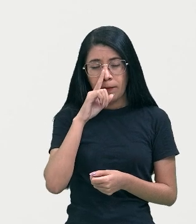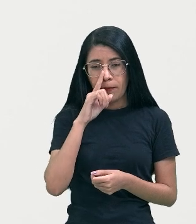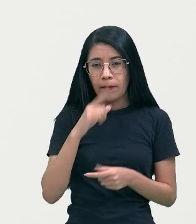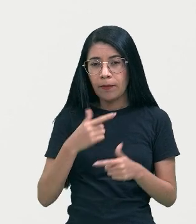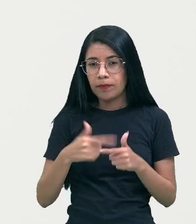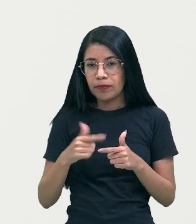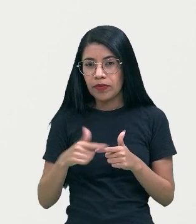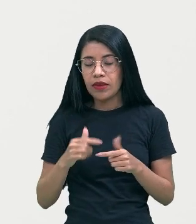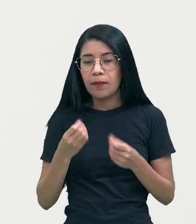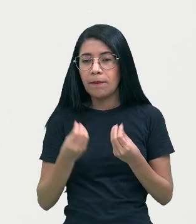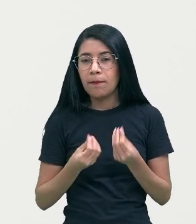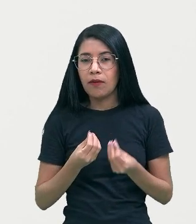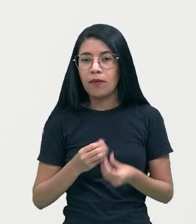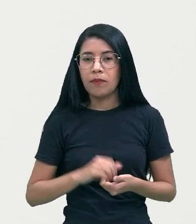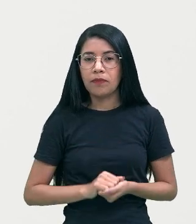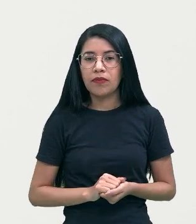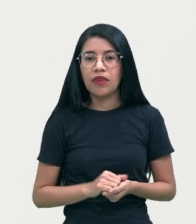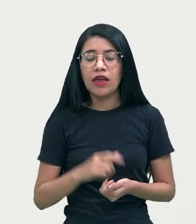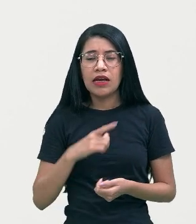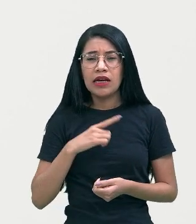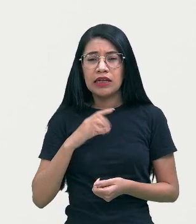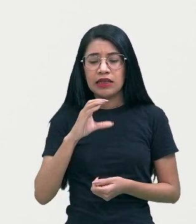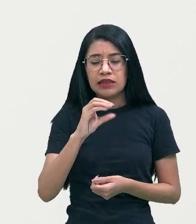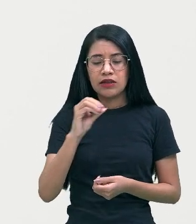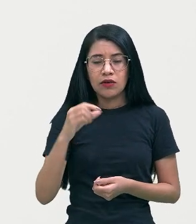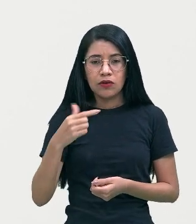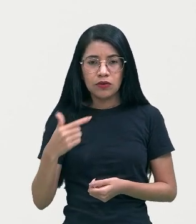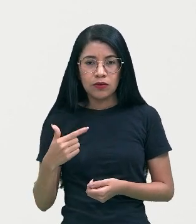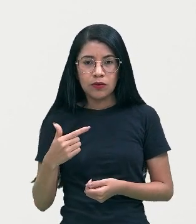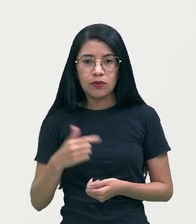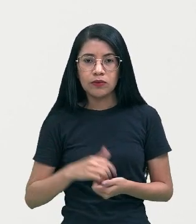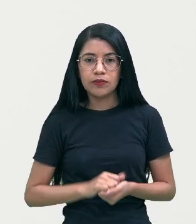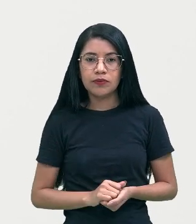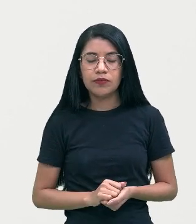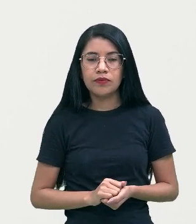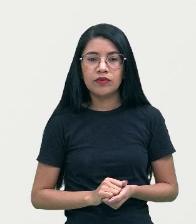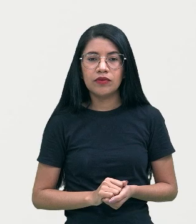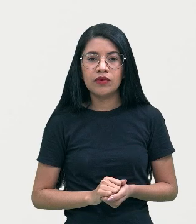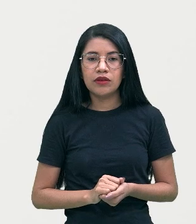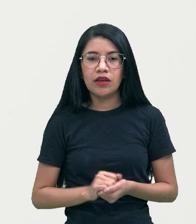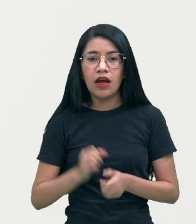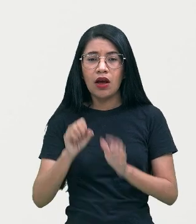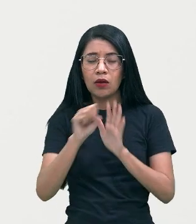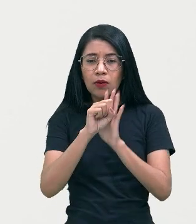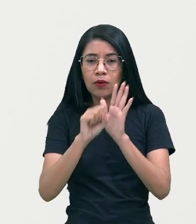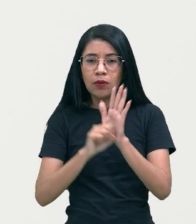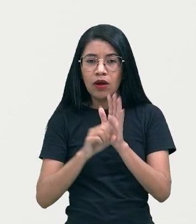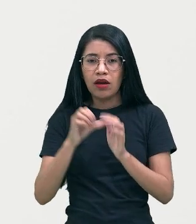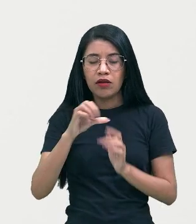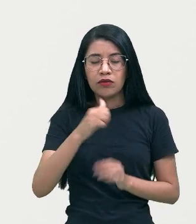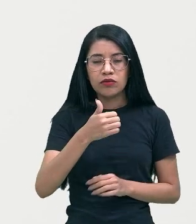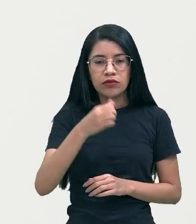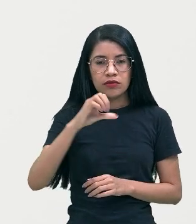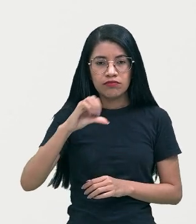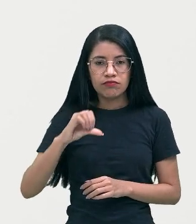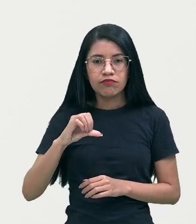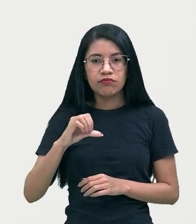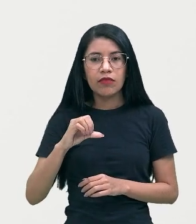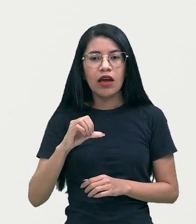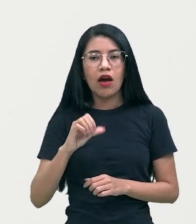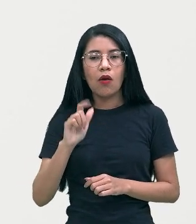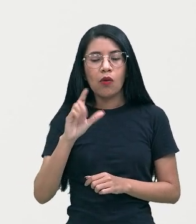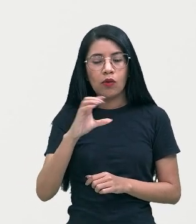problema? A gente tem muito gás carbônico. Pois desde o século XIX, a concentração de gás carbônico